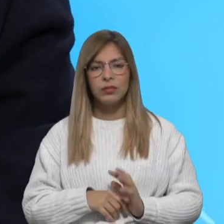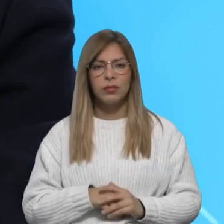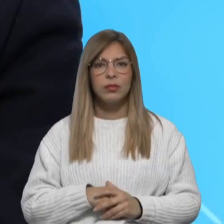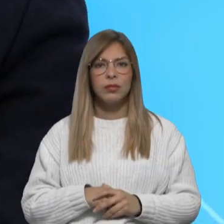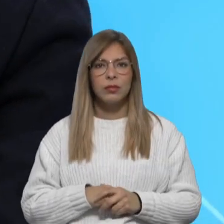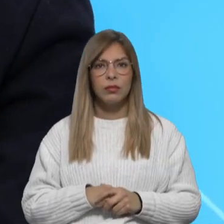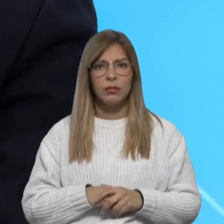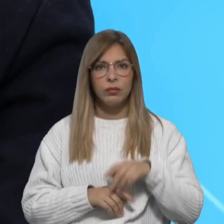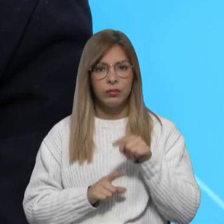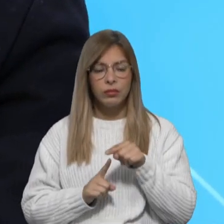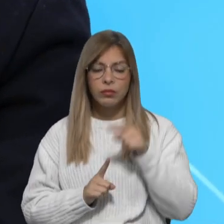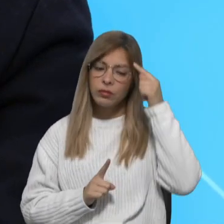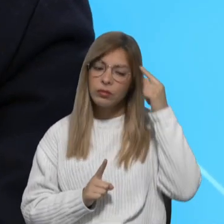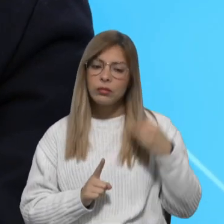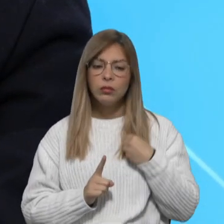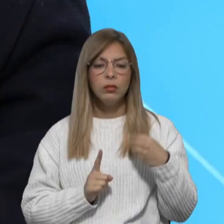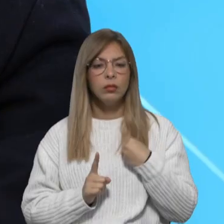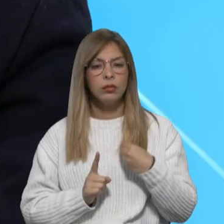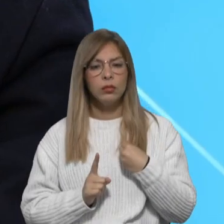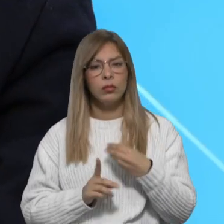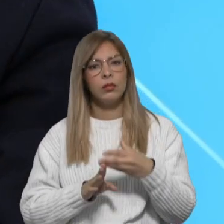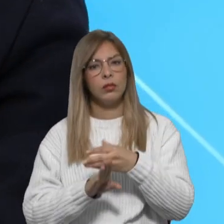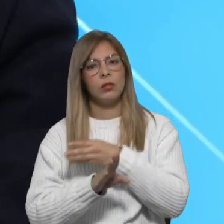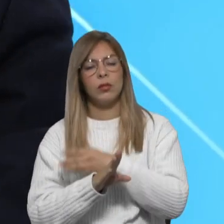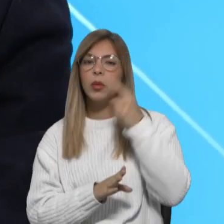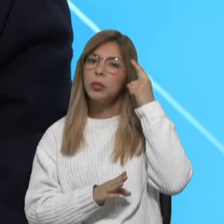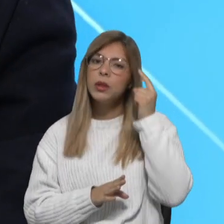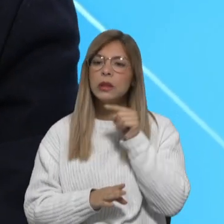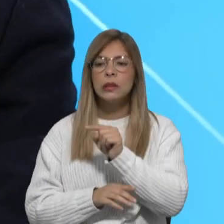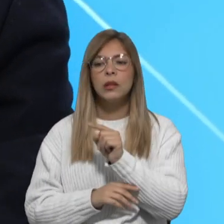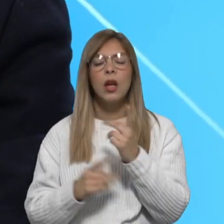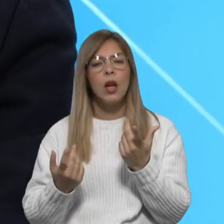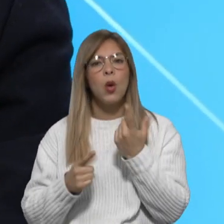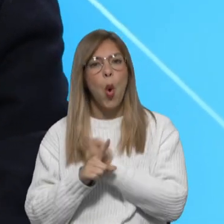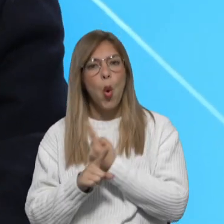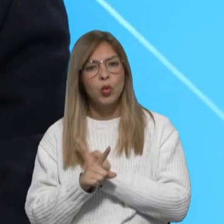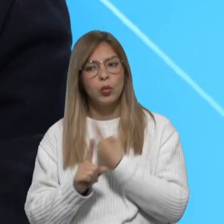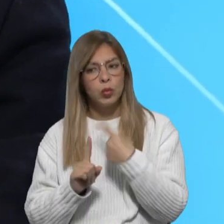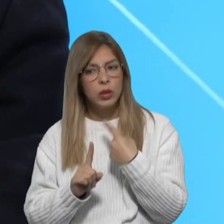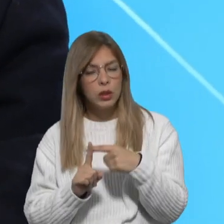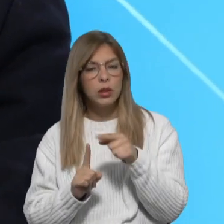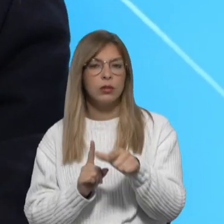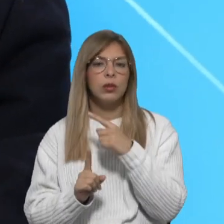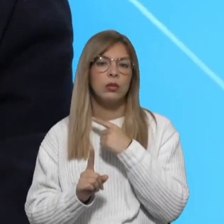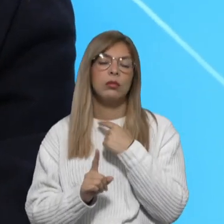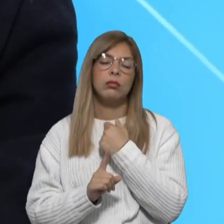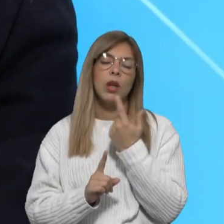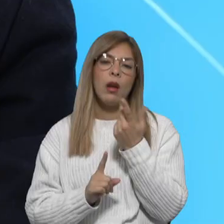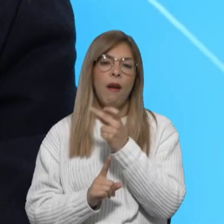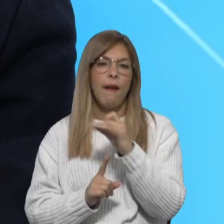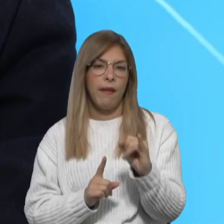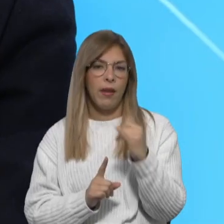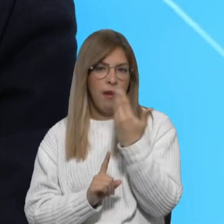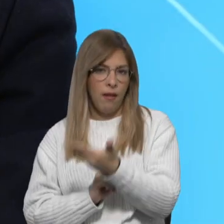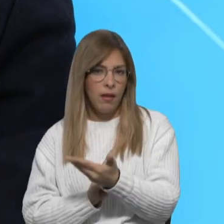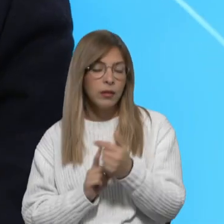E uma das preocupações que surgiu logo de início, quando começámos a pensar nisto, foi nas coisas boas, ótimas, que a inteligência artificial nos traz.